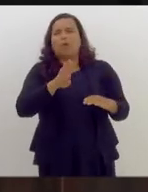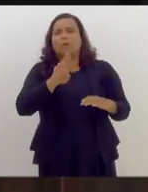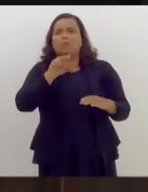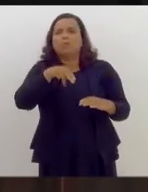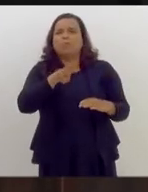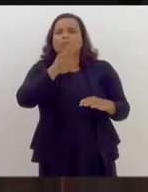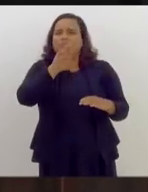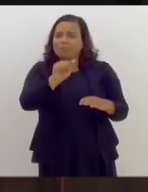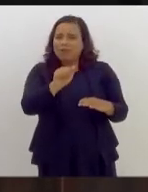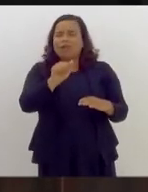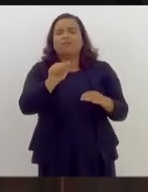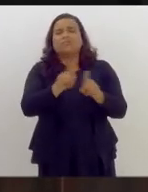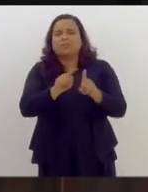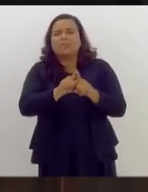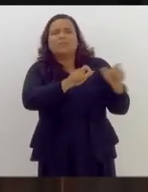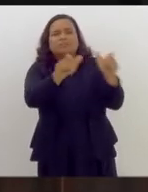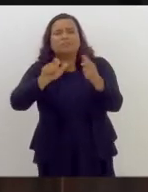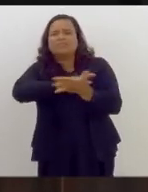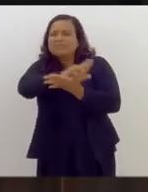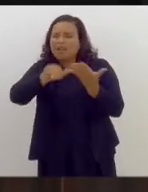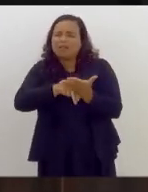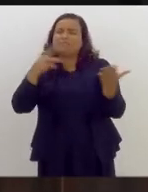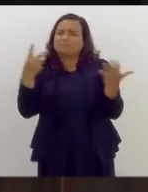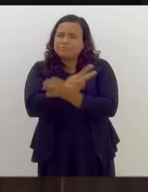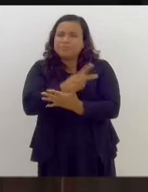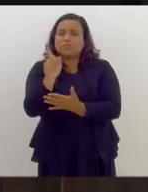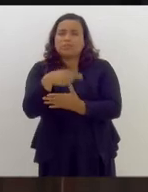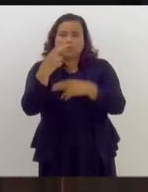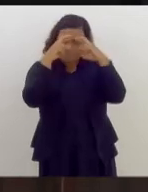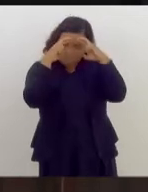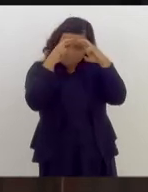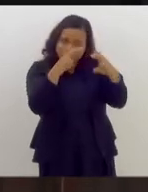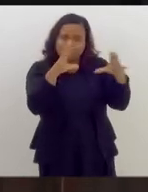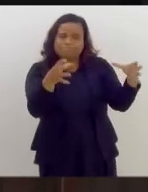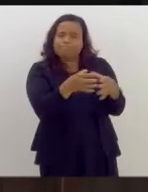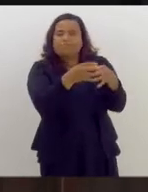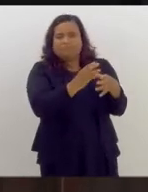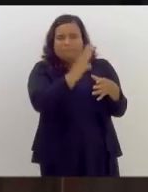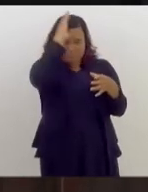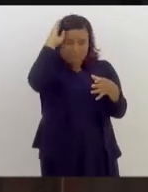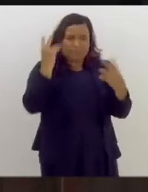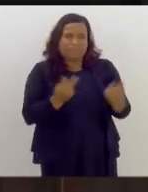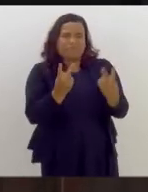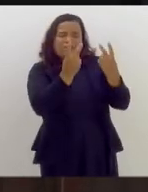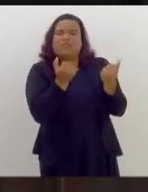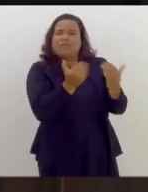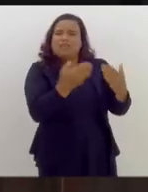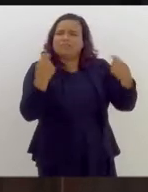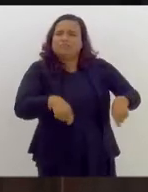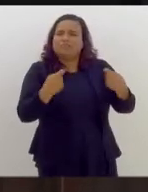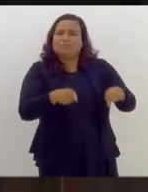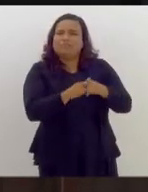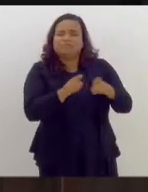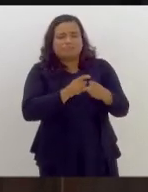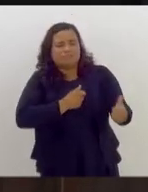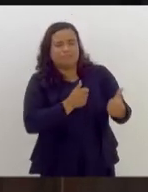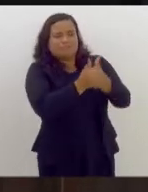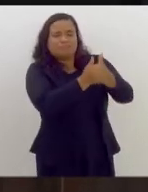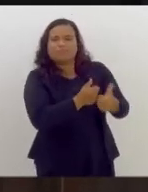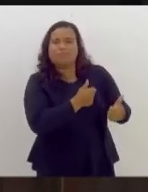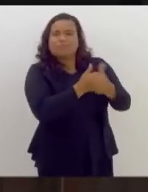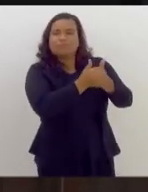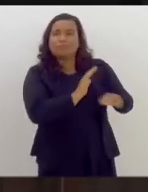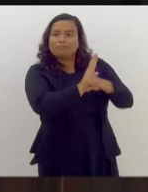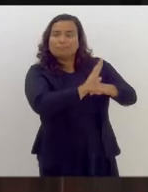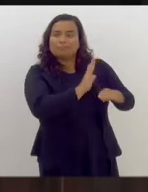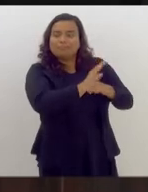em todos os lugares. Nós temos que respeitar, valorizar e estar sempre próximo ao